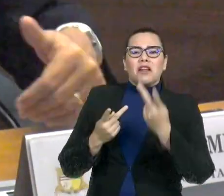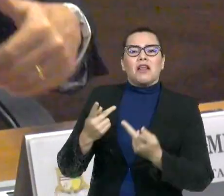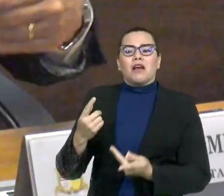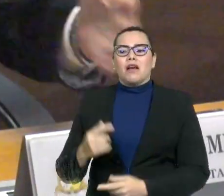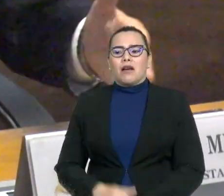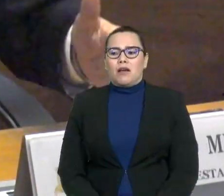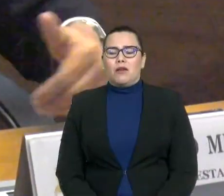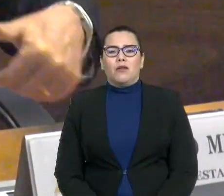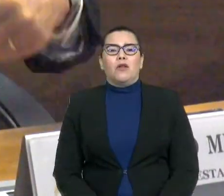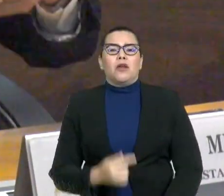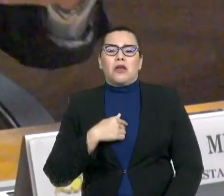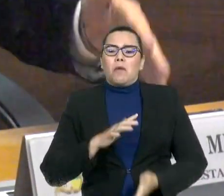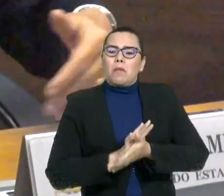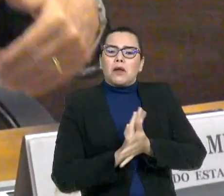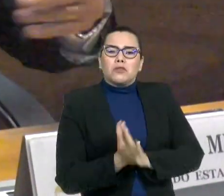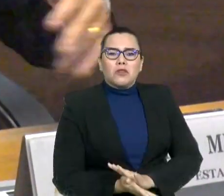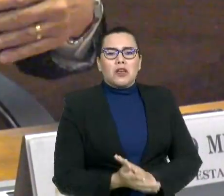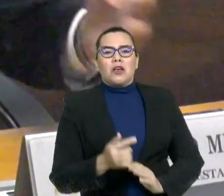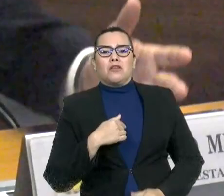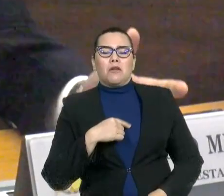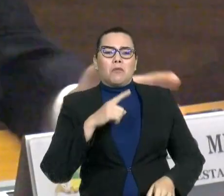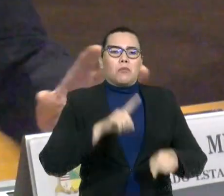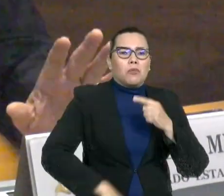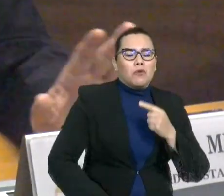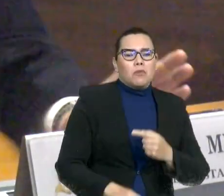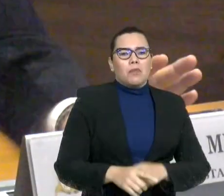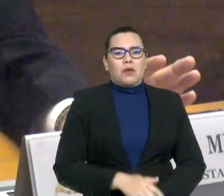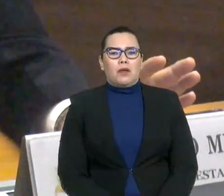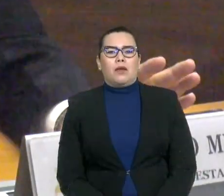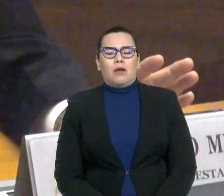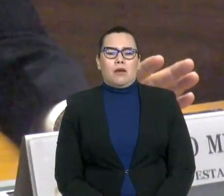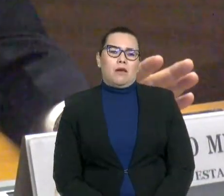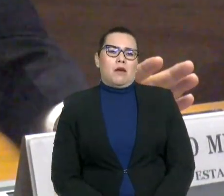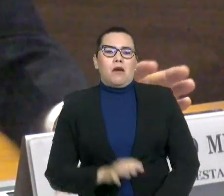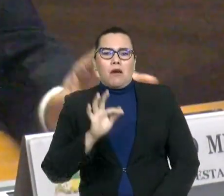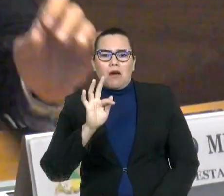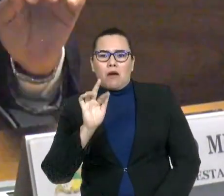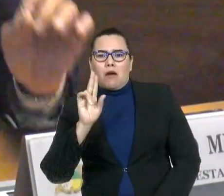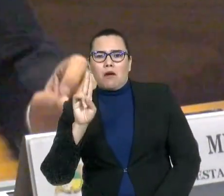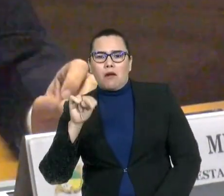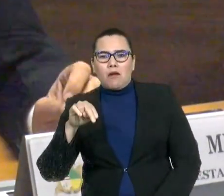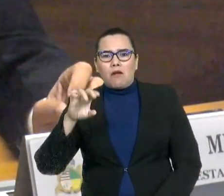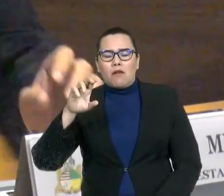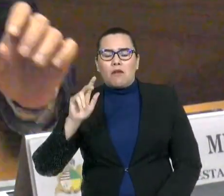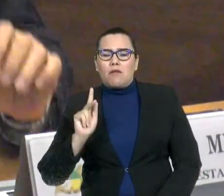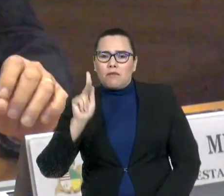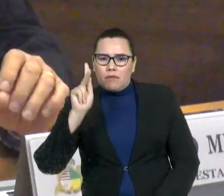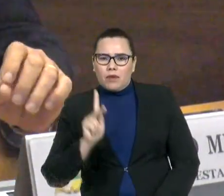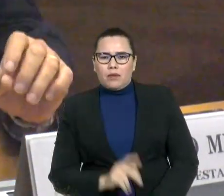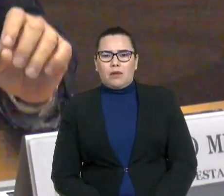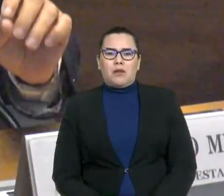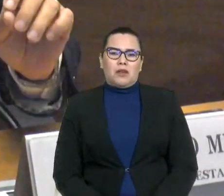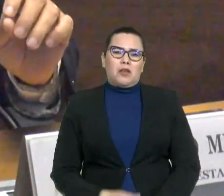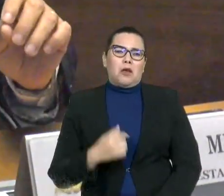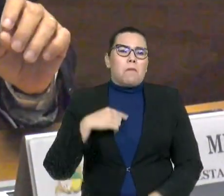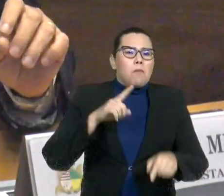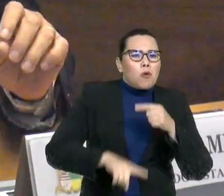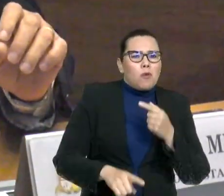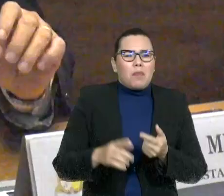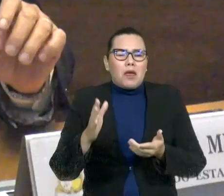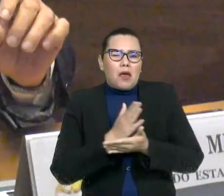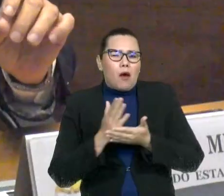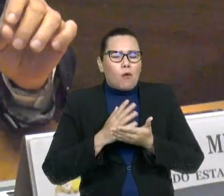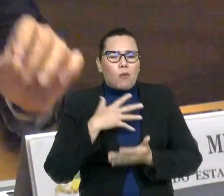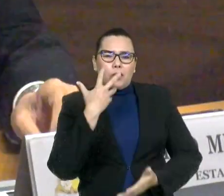queria proibir funk, proibir determinado tipo de música. Nada disso. O que nós estamos tentando é evitar que